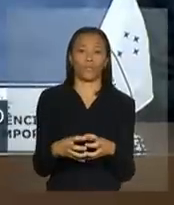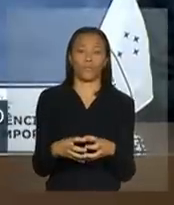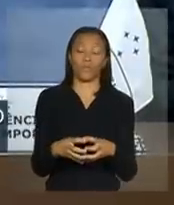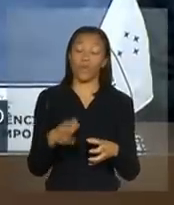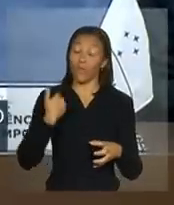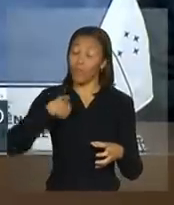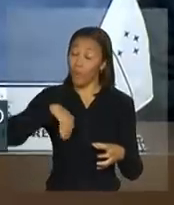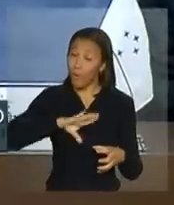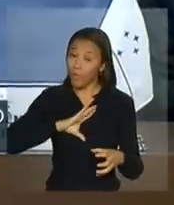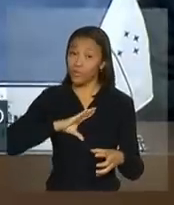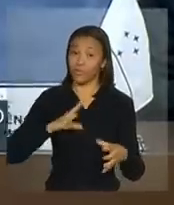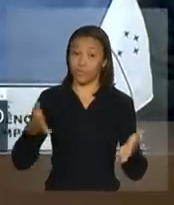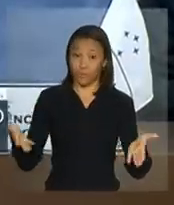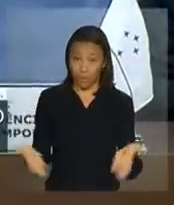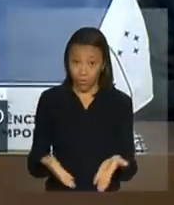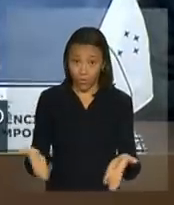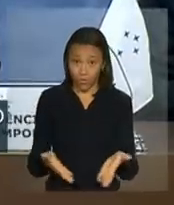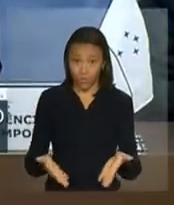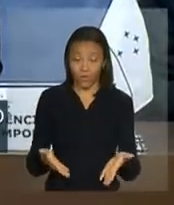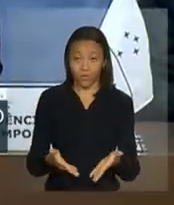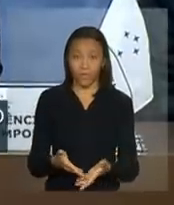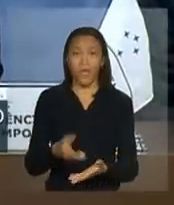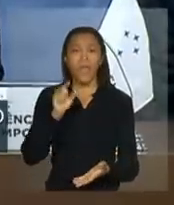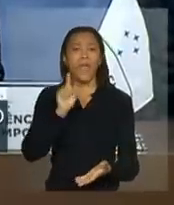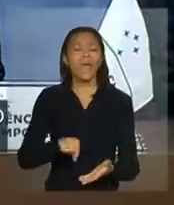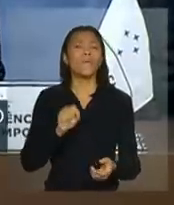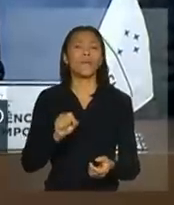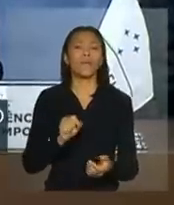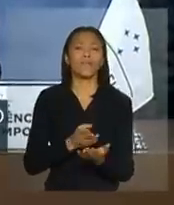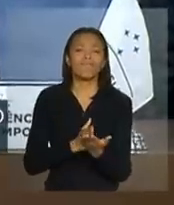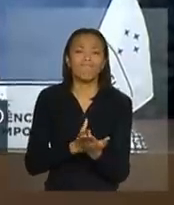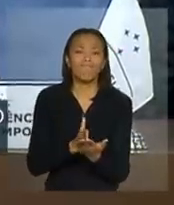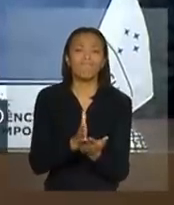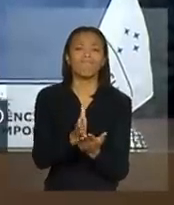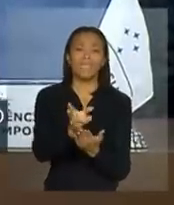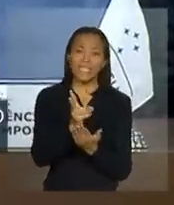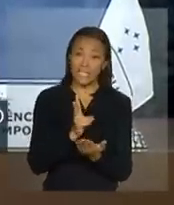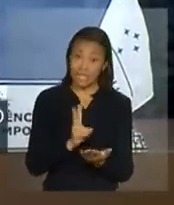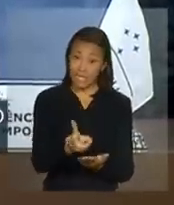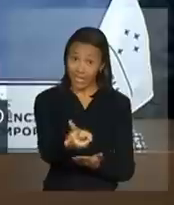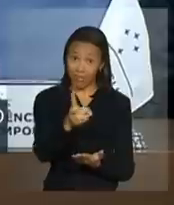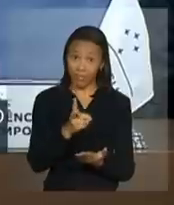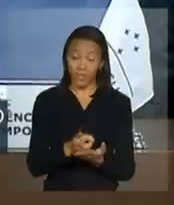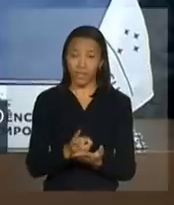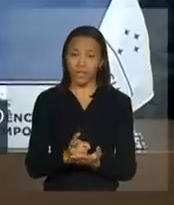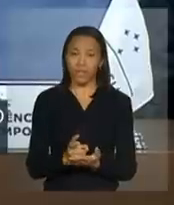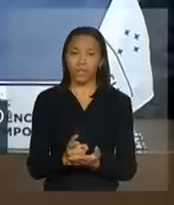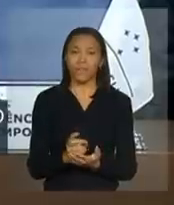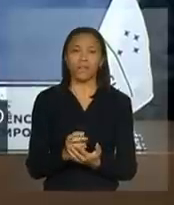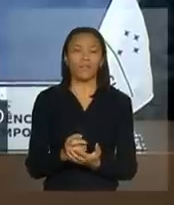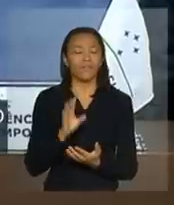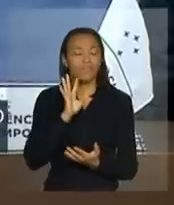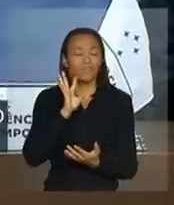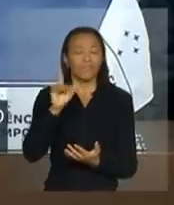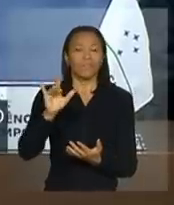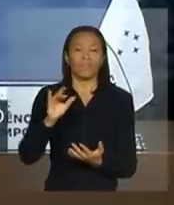Nosso desafio agora é o de materializar em nossos países uma antiga aspiração.